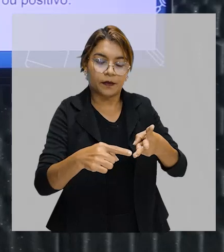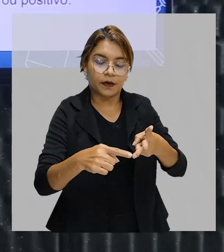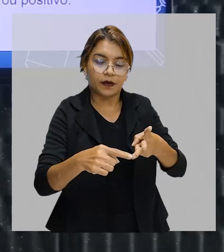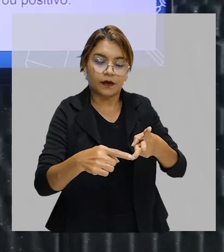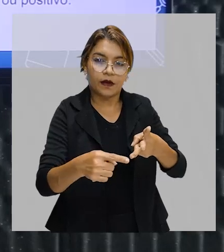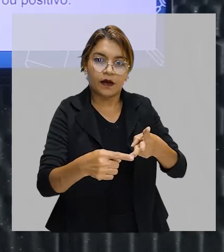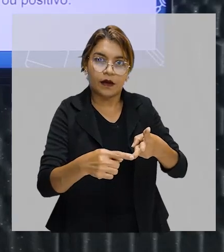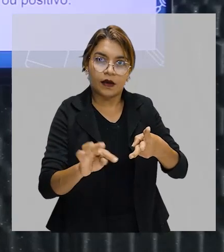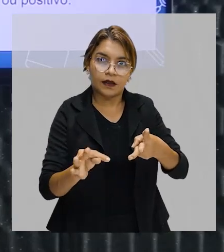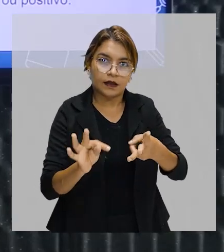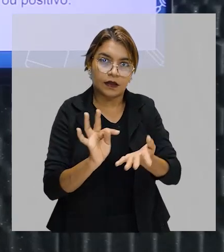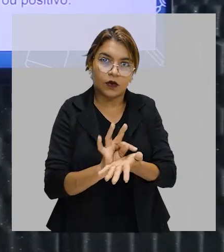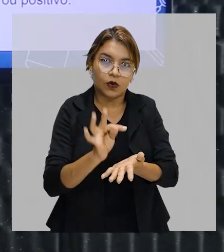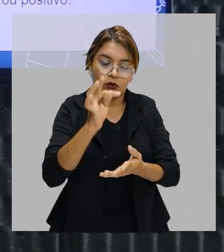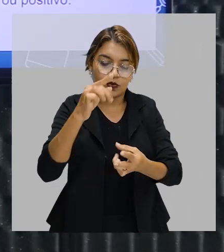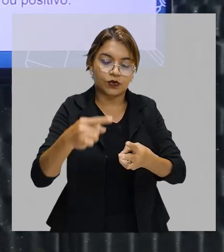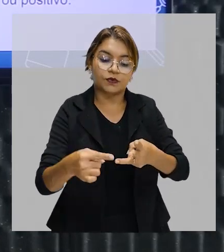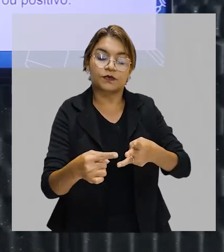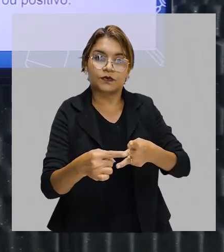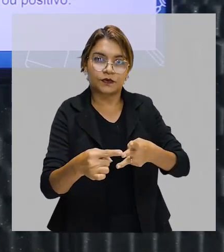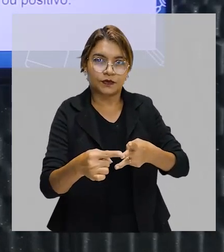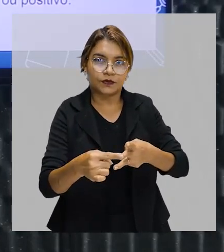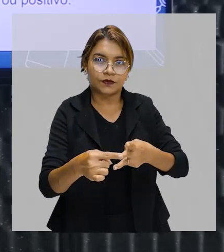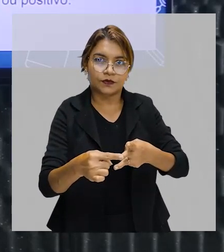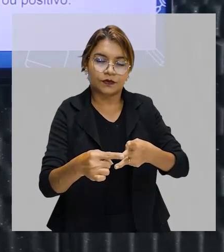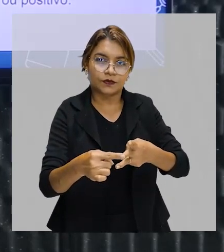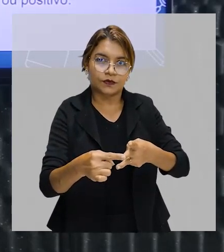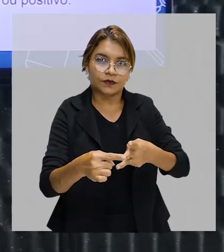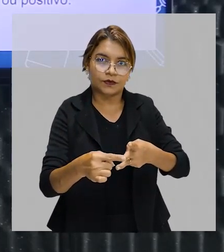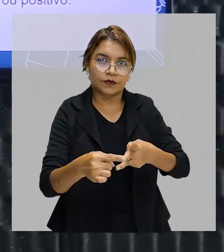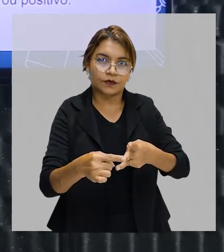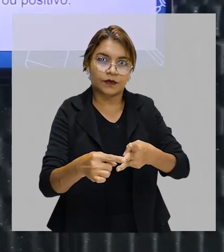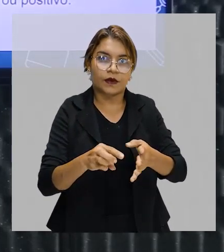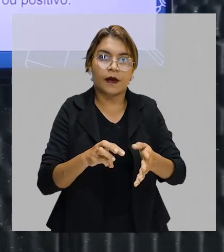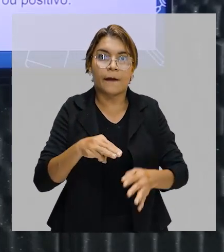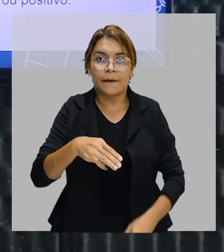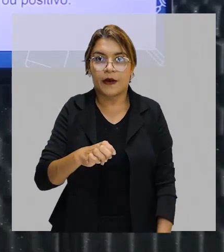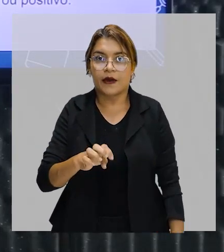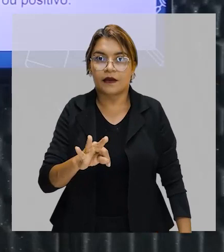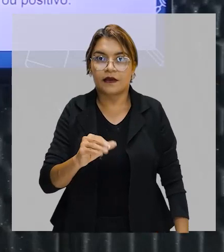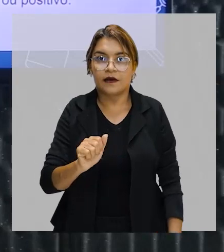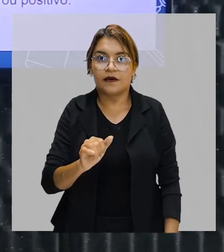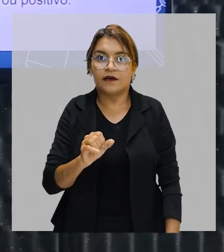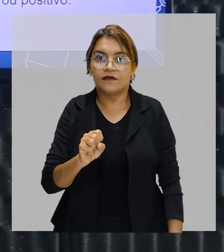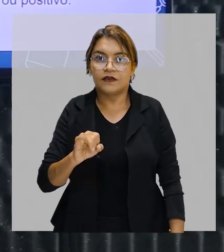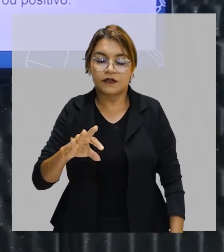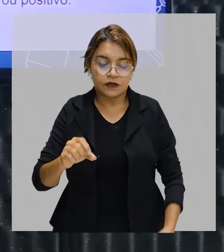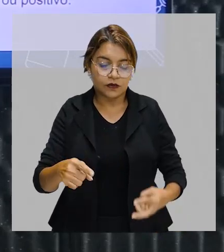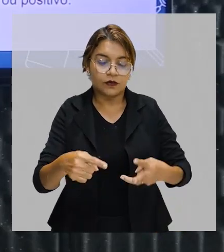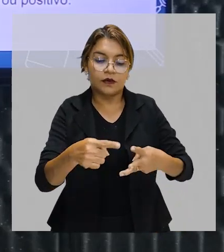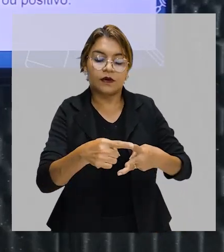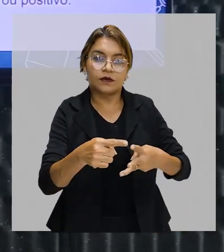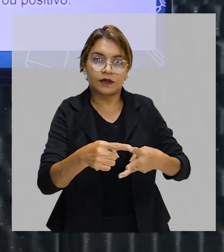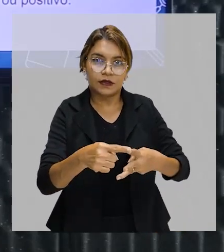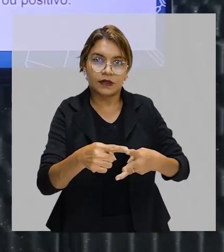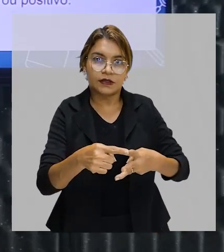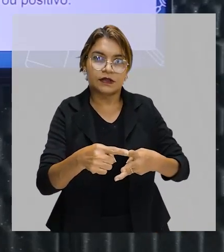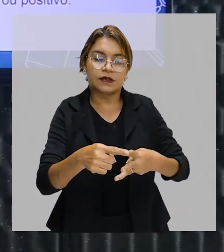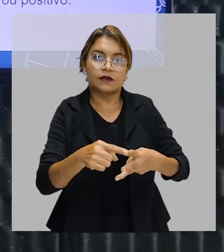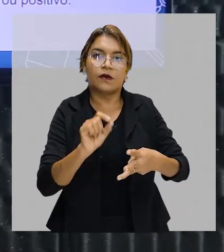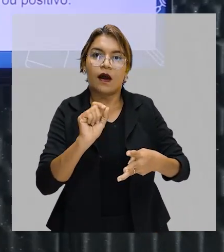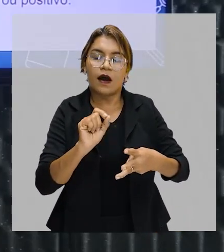estado teológico, o segundo degrau é o estado metafísico e o terceiro é o estado científico ou